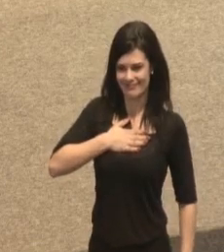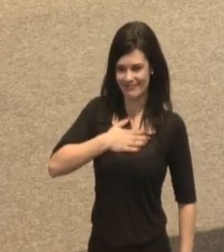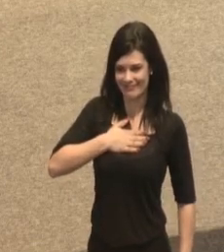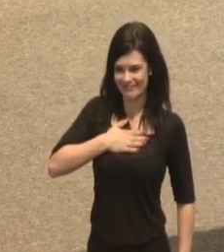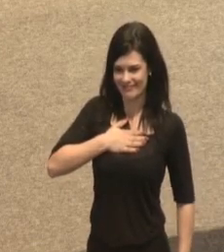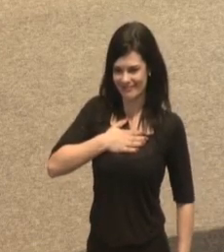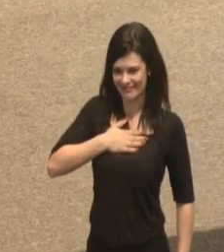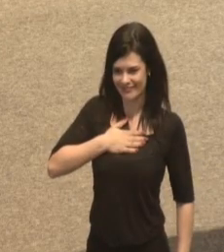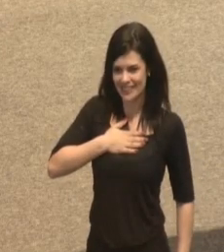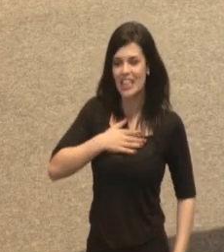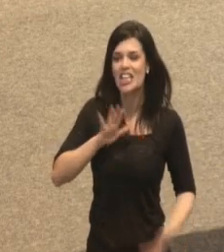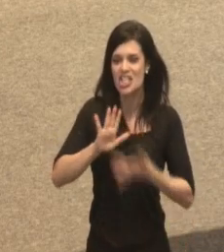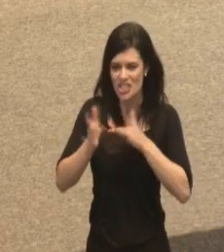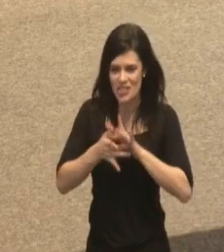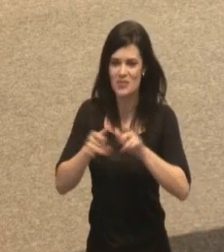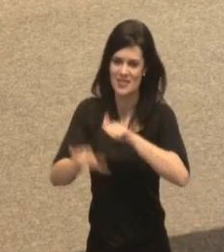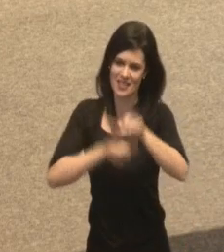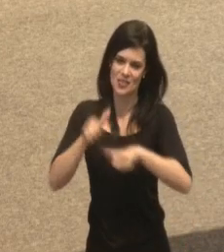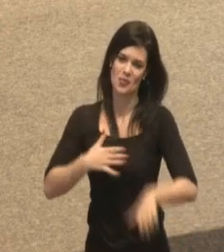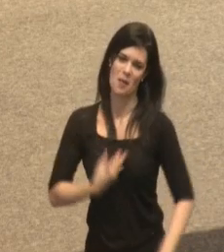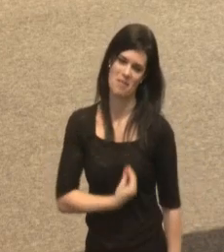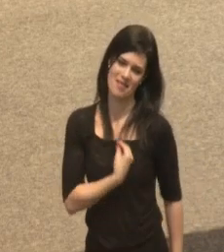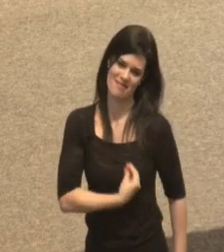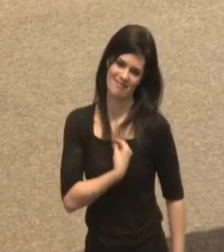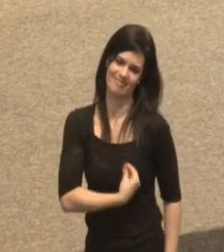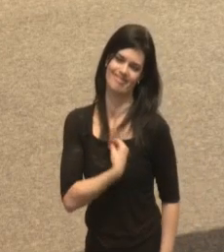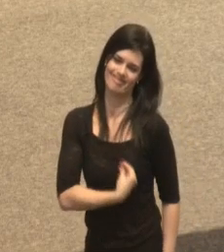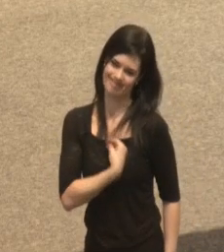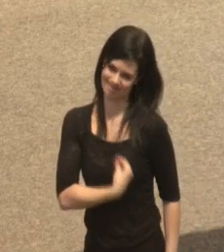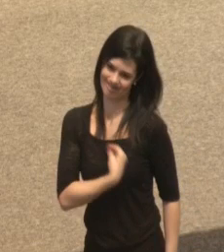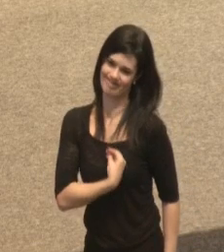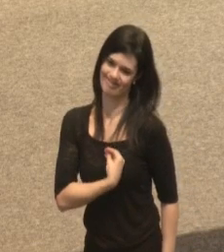Jesus transformou a minha vida,